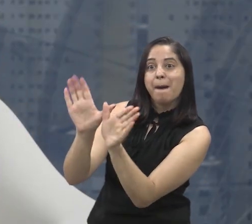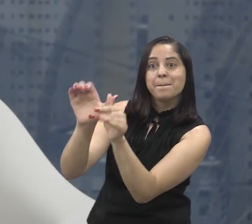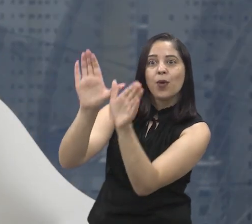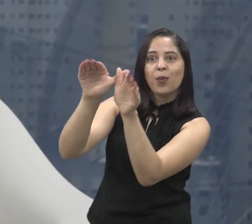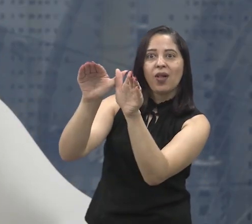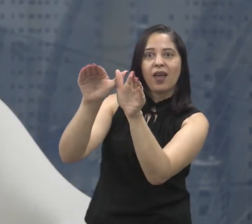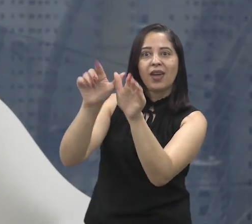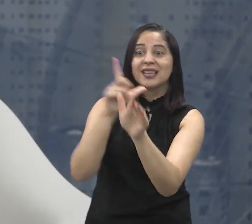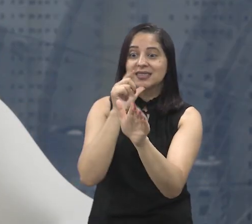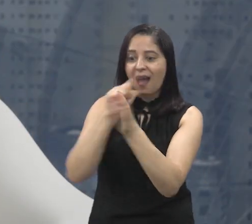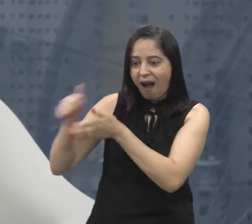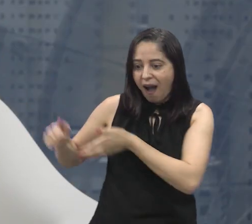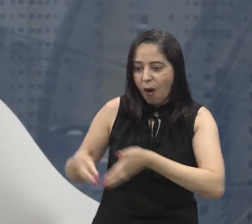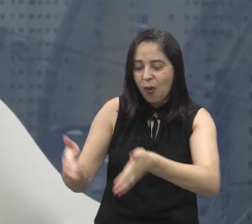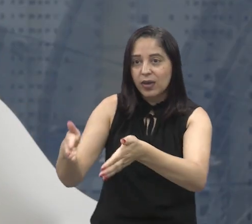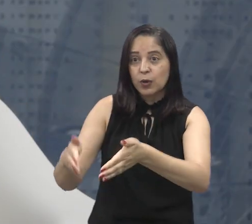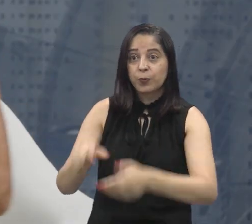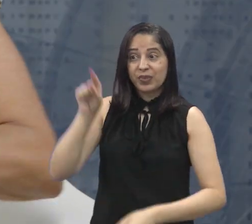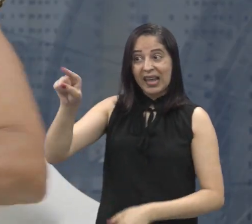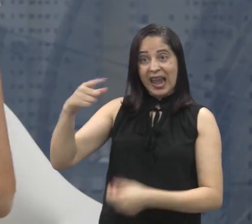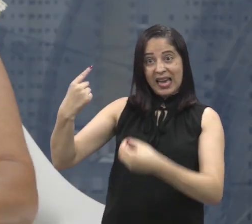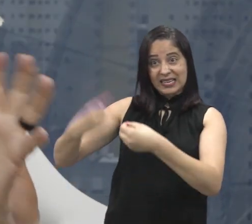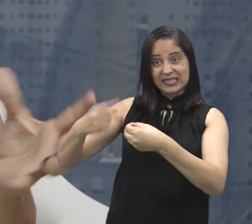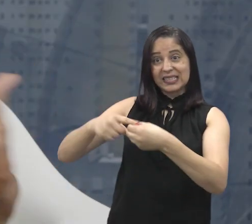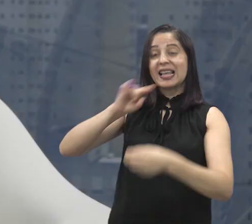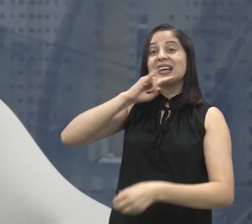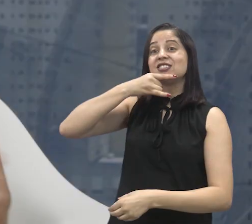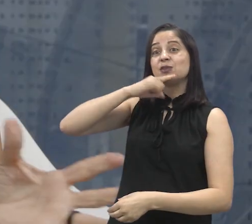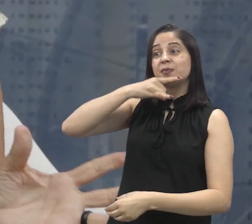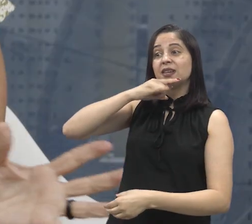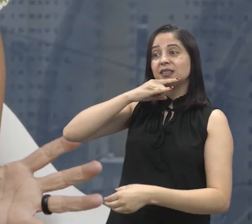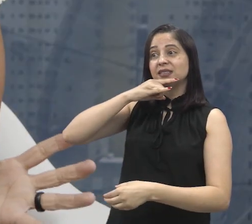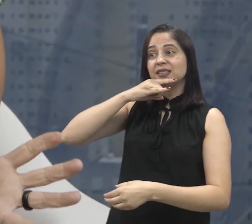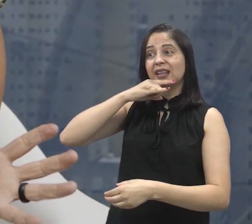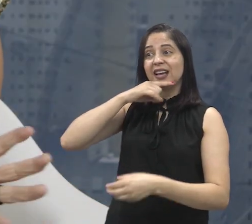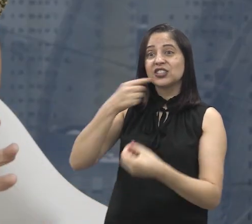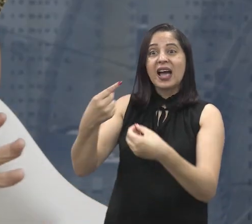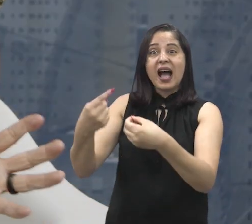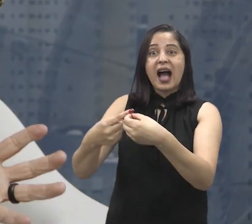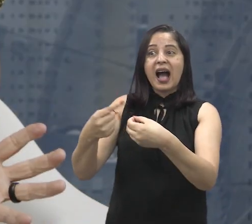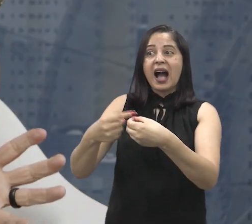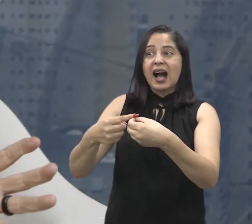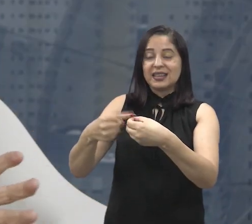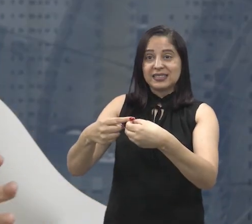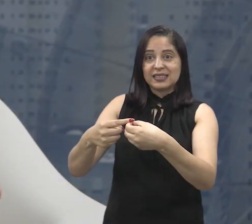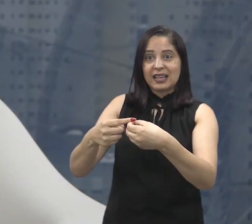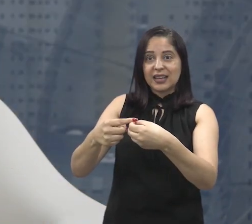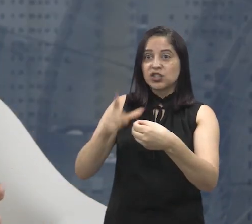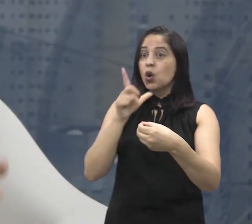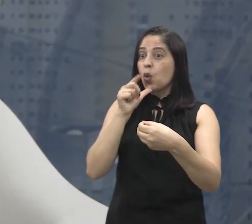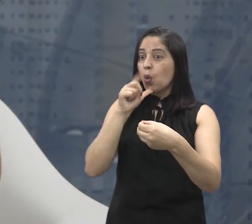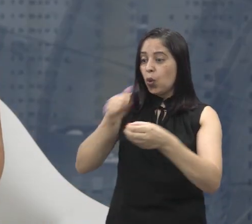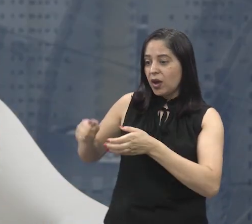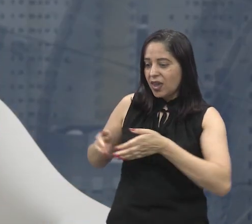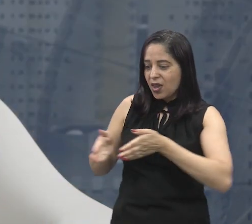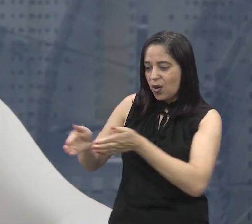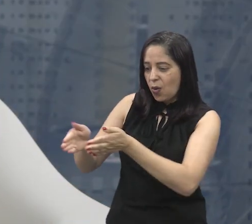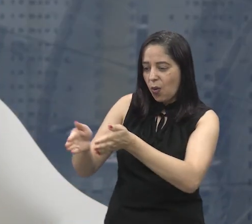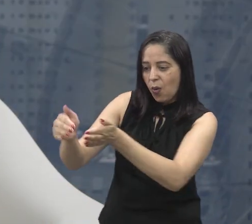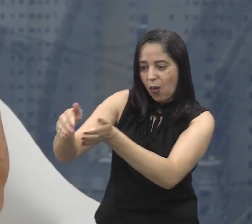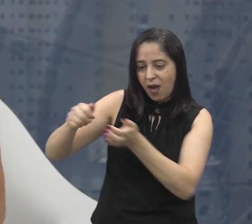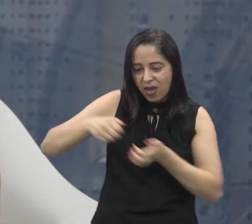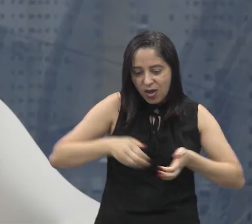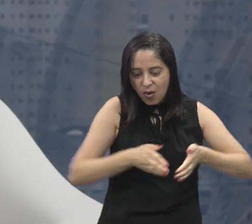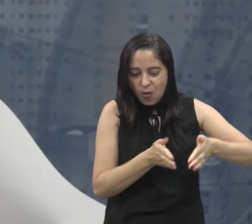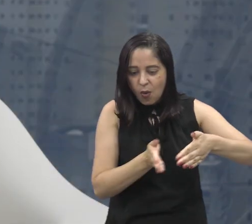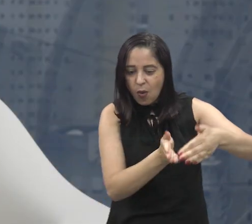rio. E em Piracicaba, a cidade foi meio que contorna o rio. E eu fico muito sentida,